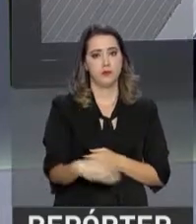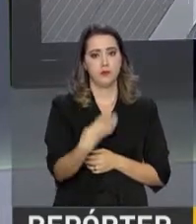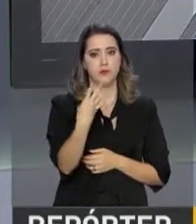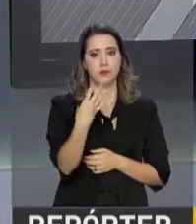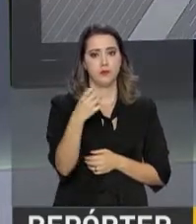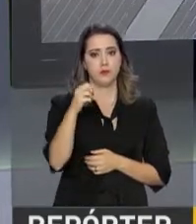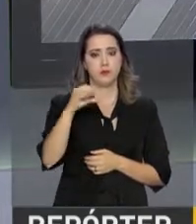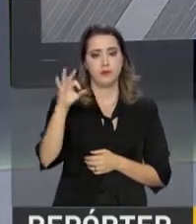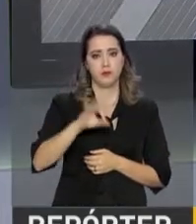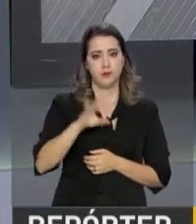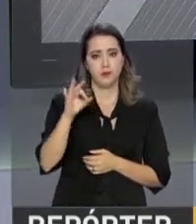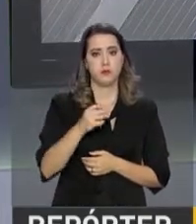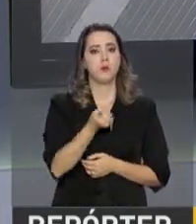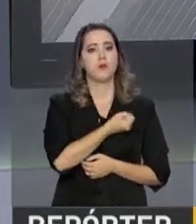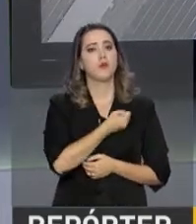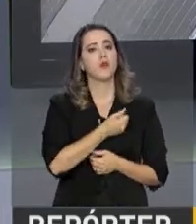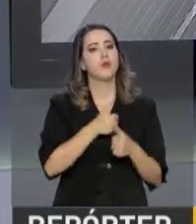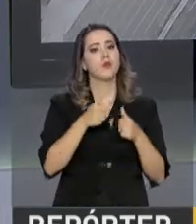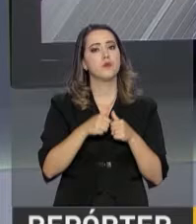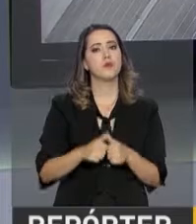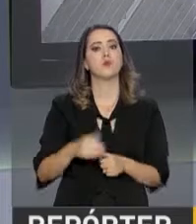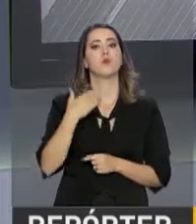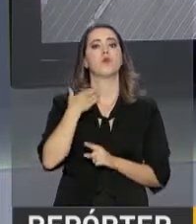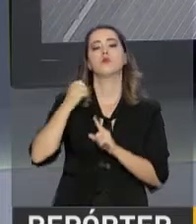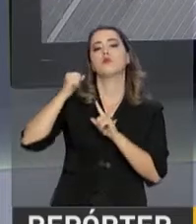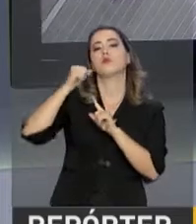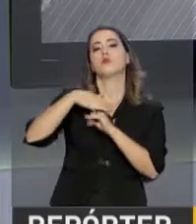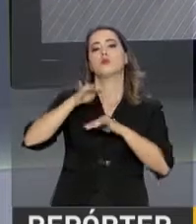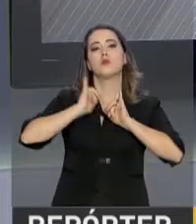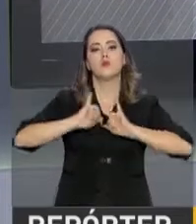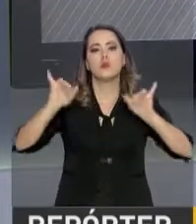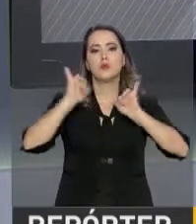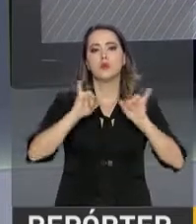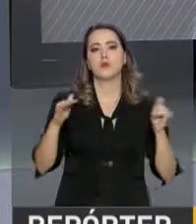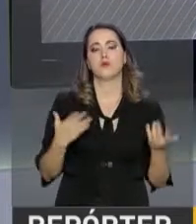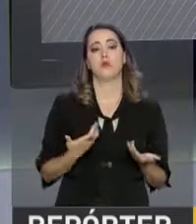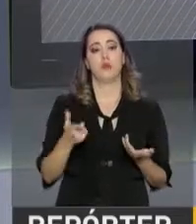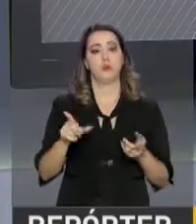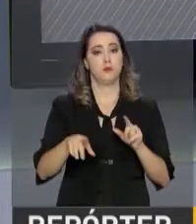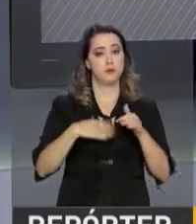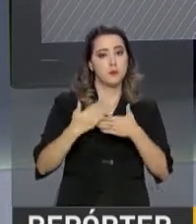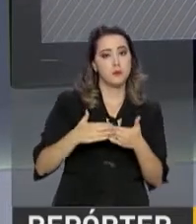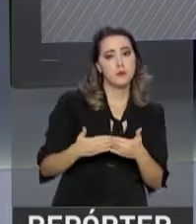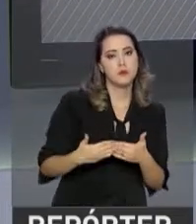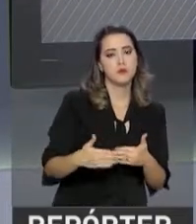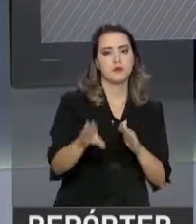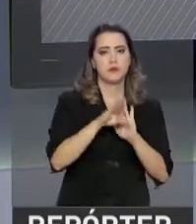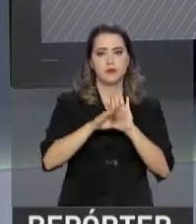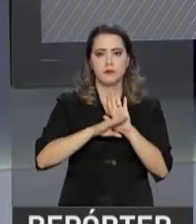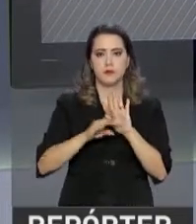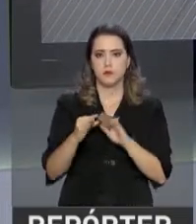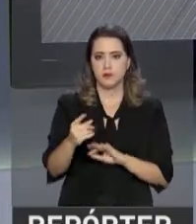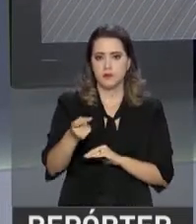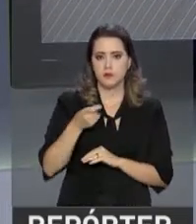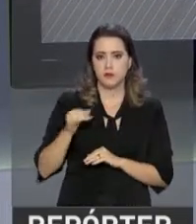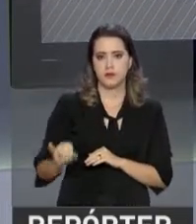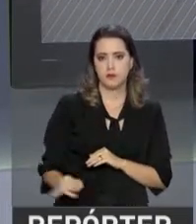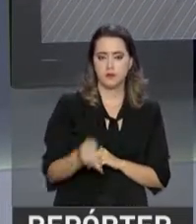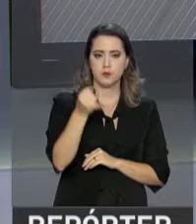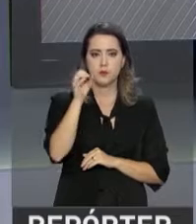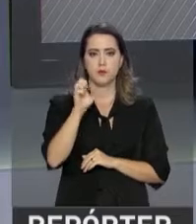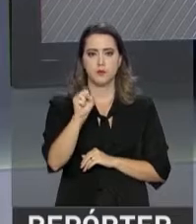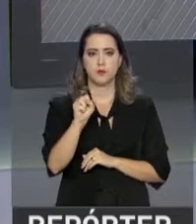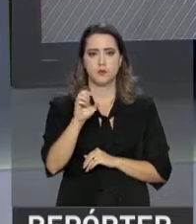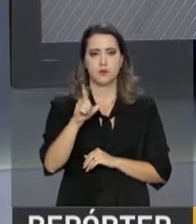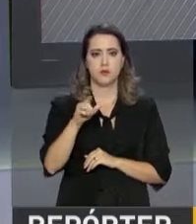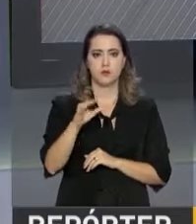3,49 por cento os números estão no boletim focus do banco central houve manutenção na projeção da taxa básica